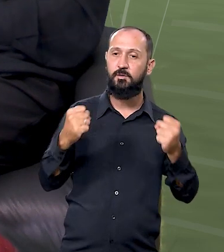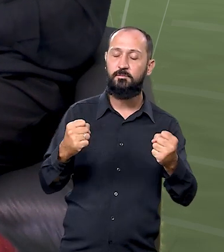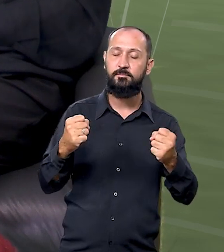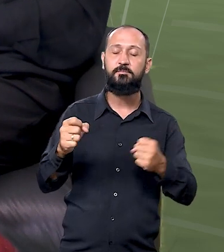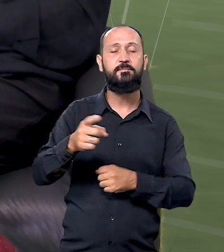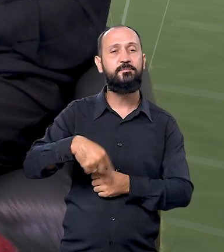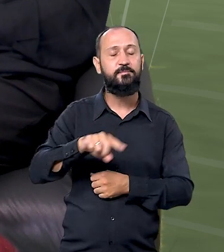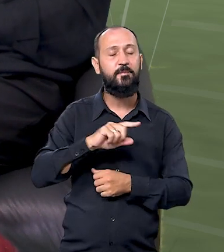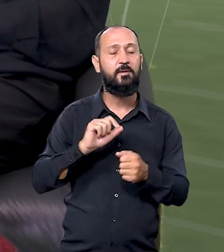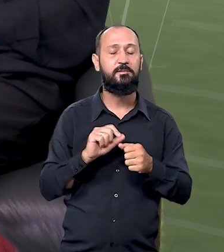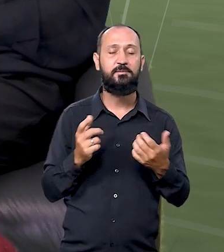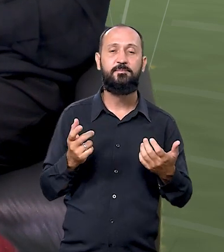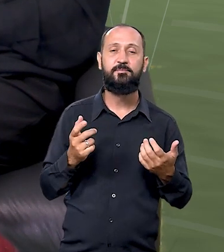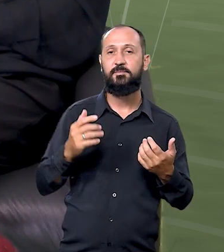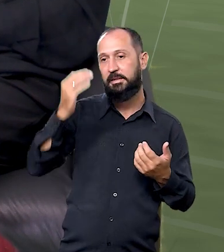se fortaleçam. Elas